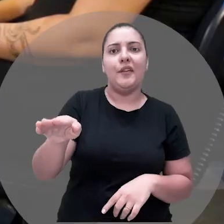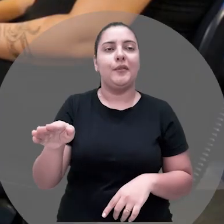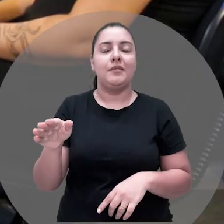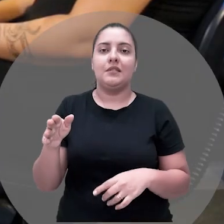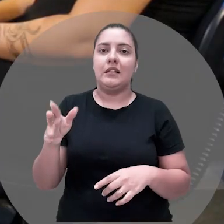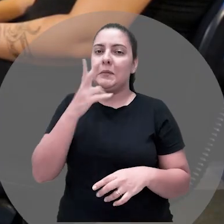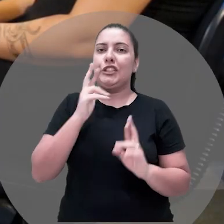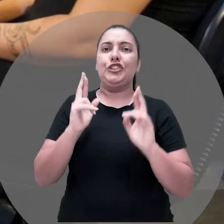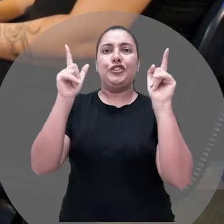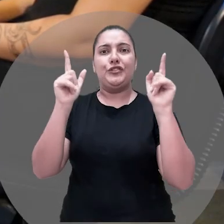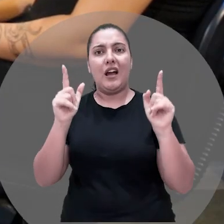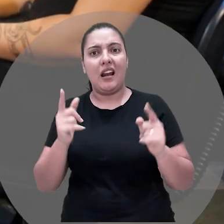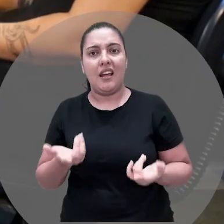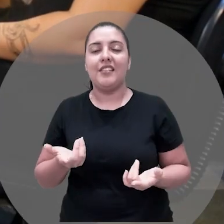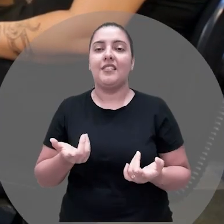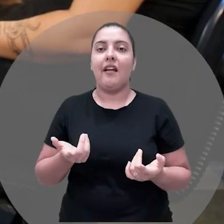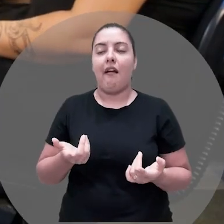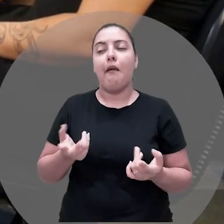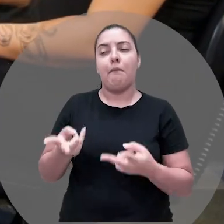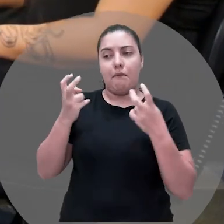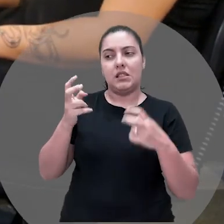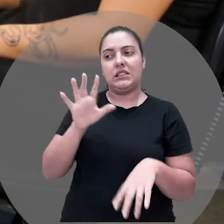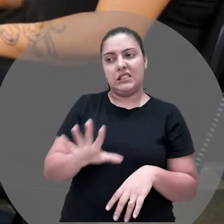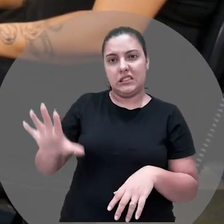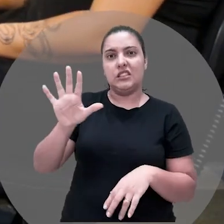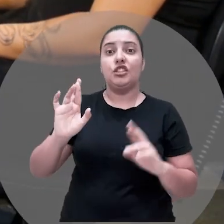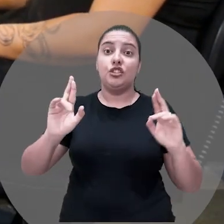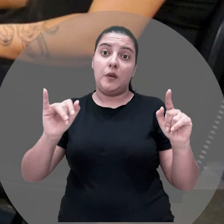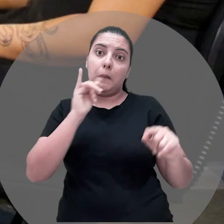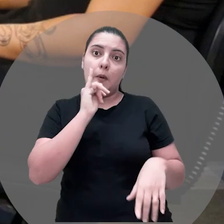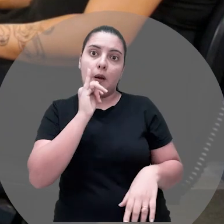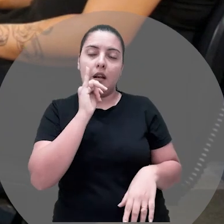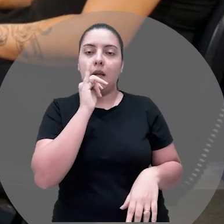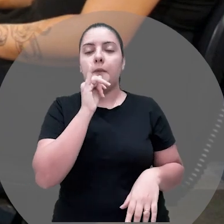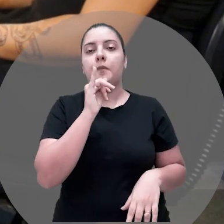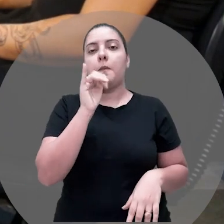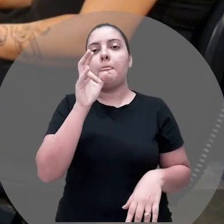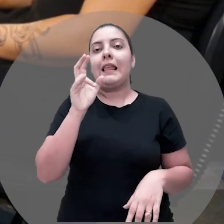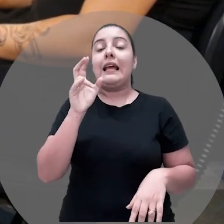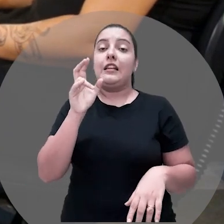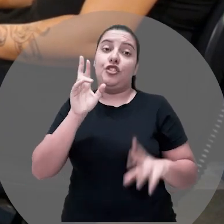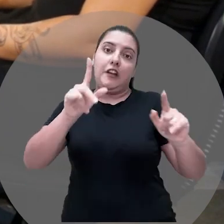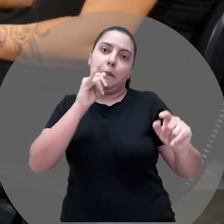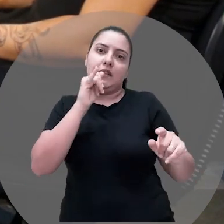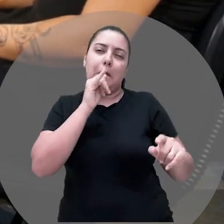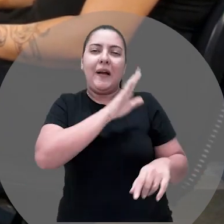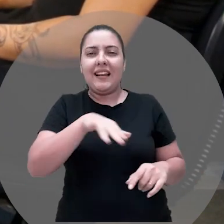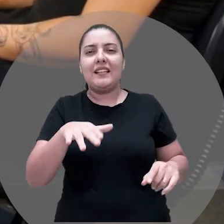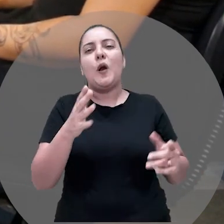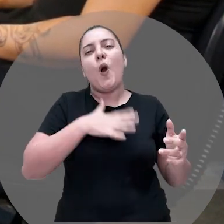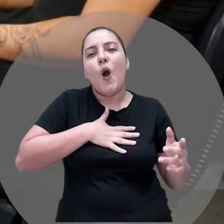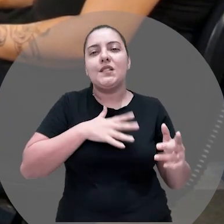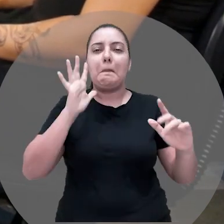inapropriada acaba acessando o brinquedo de outras formas de outras formas isso que tem uma diferença quando você vê que ela tá usando a imaginação